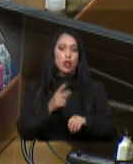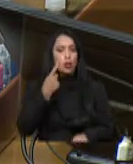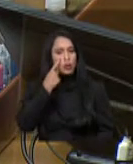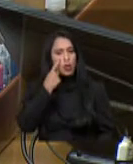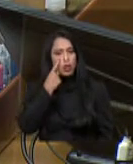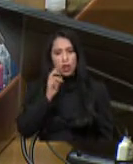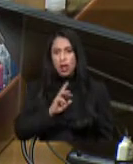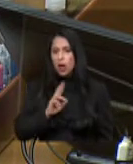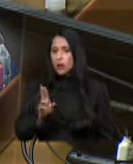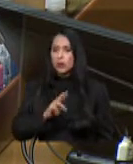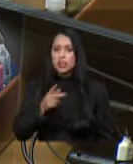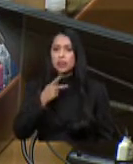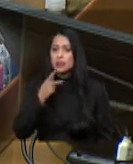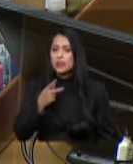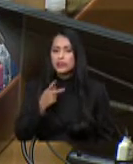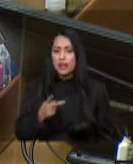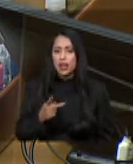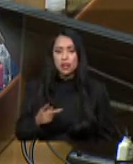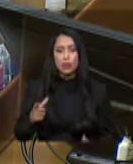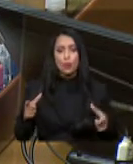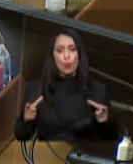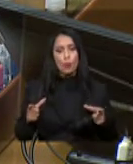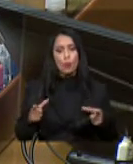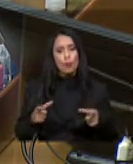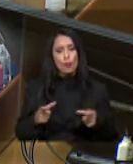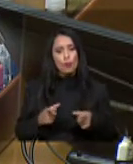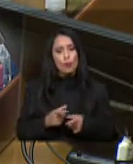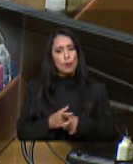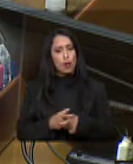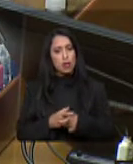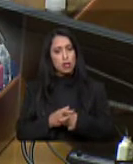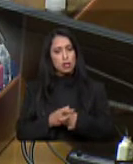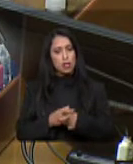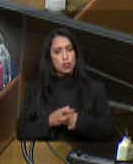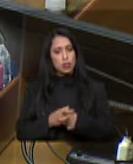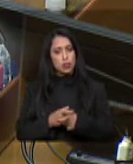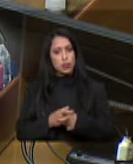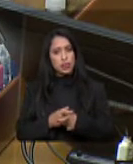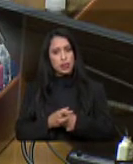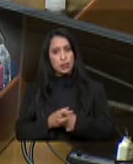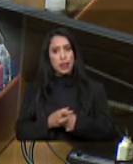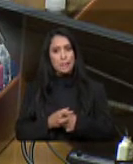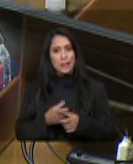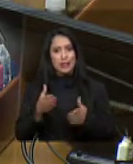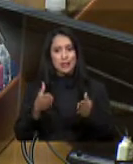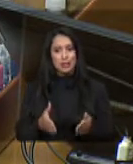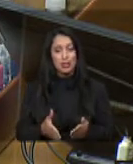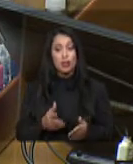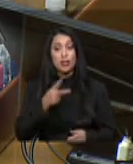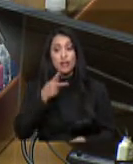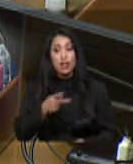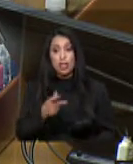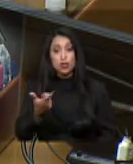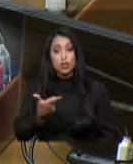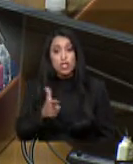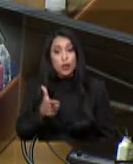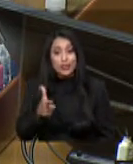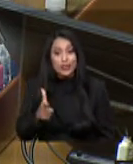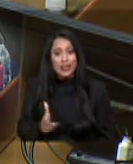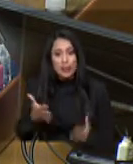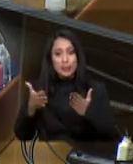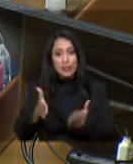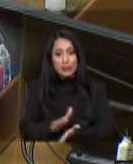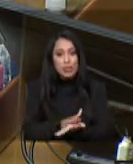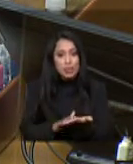momento nós estamos falando na diminuição da participação, nós estamos falando na ausência dela, e foi encarecido no